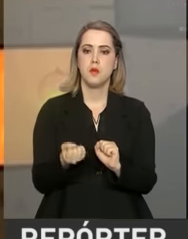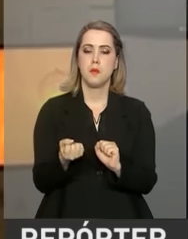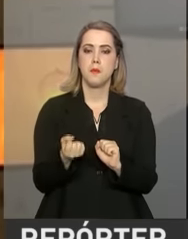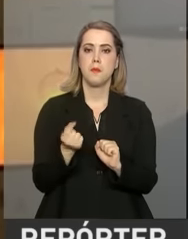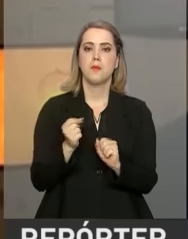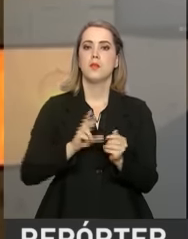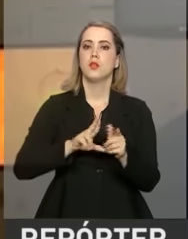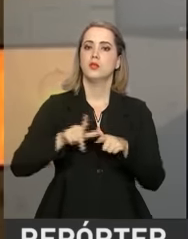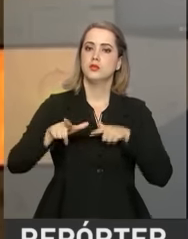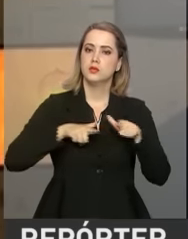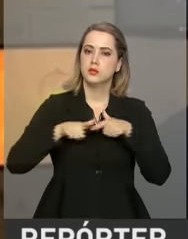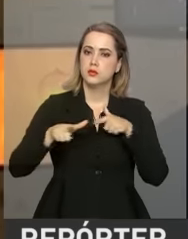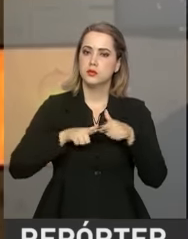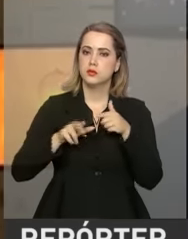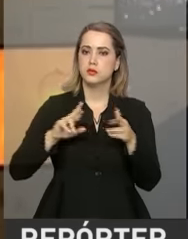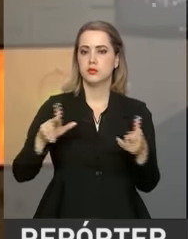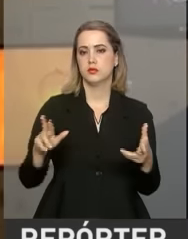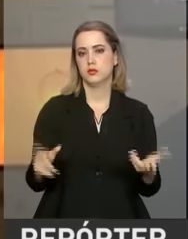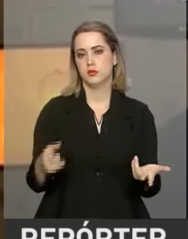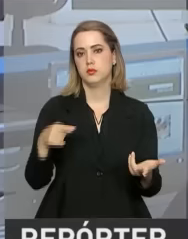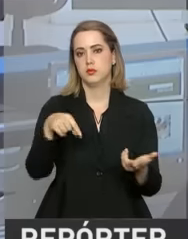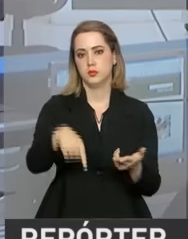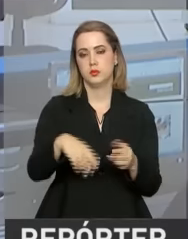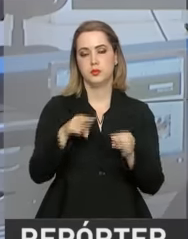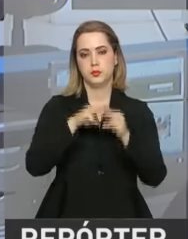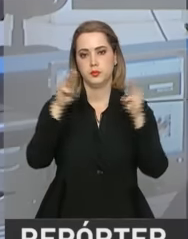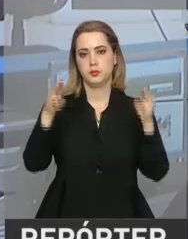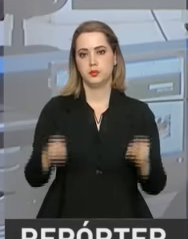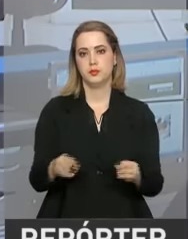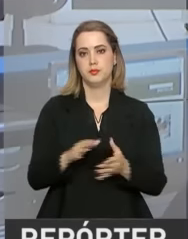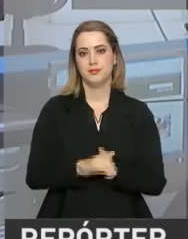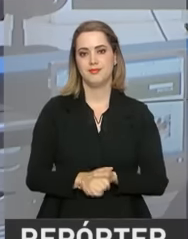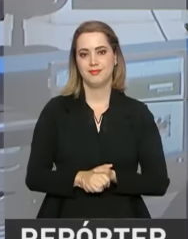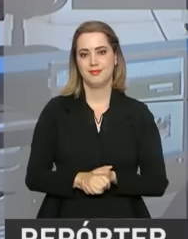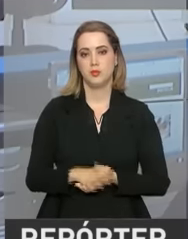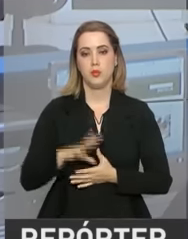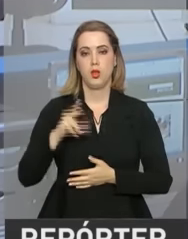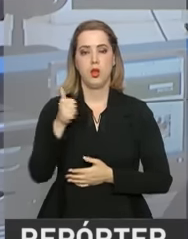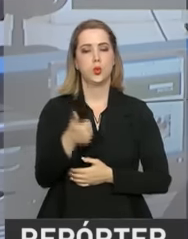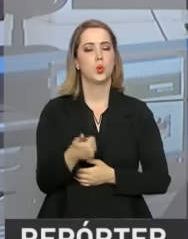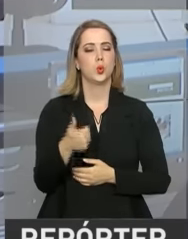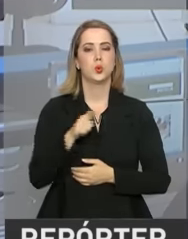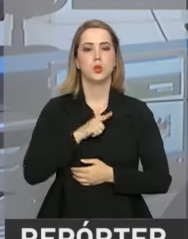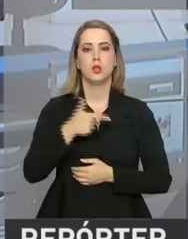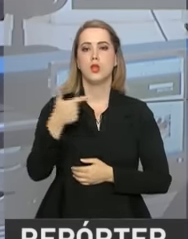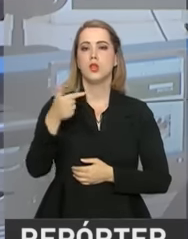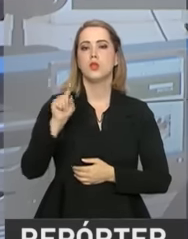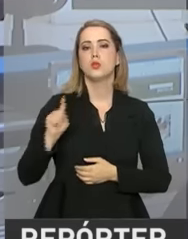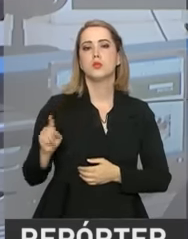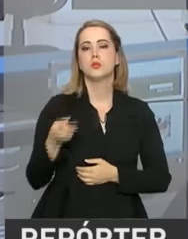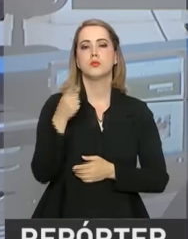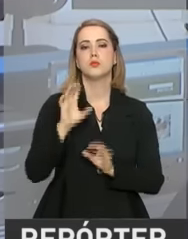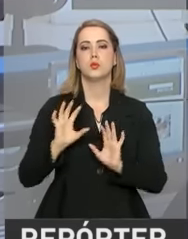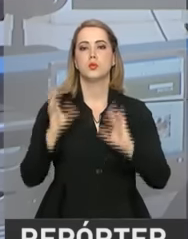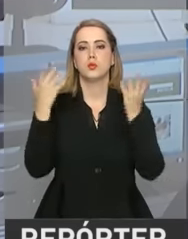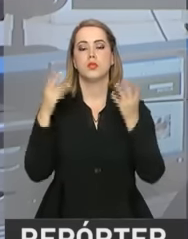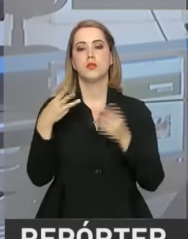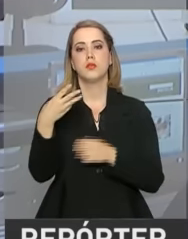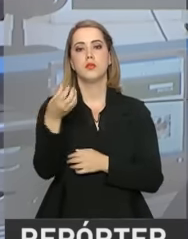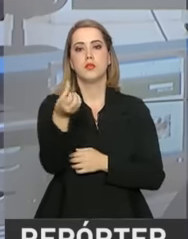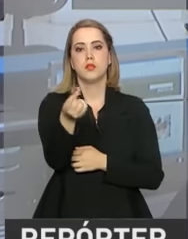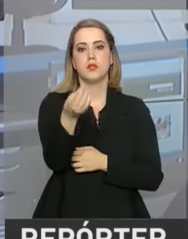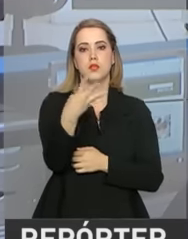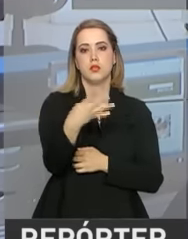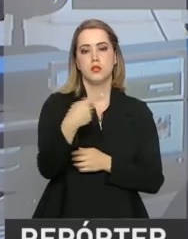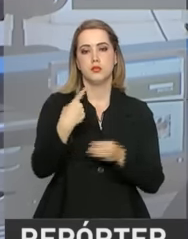agregar atividades diferenciadas para o museu. Ao todo, serão mais de 2 mil eventos em